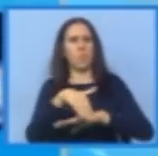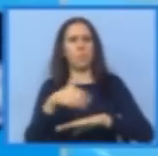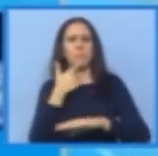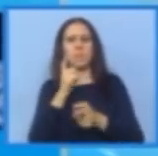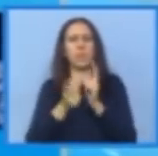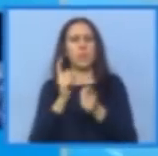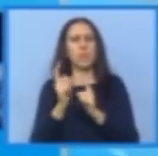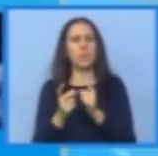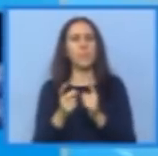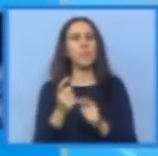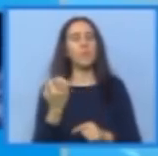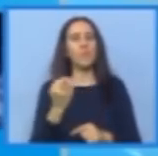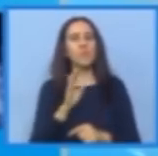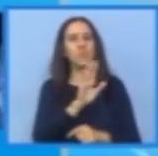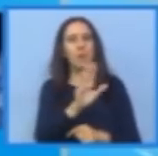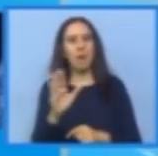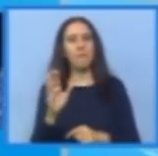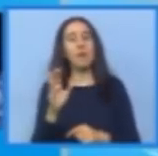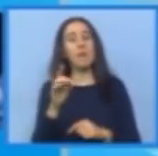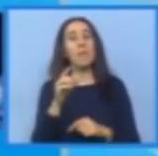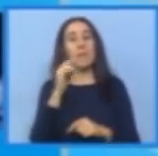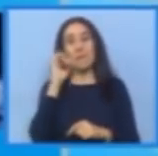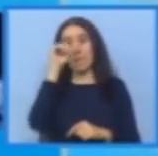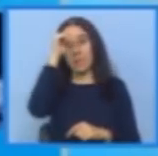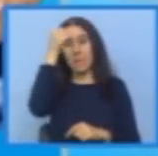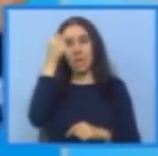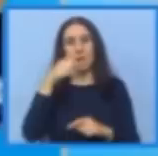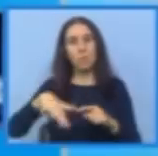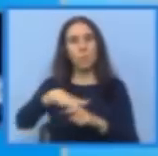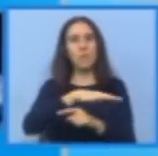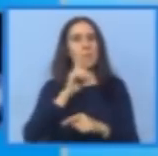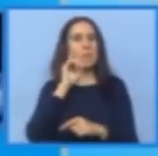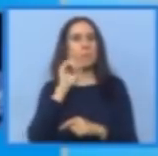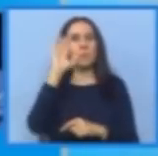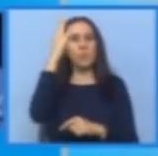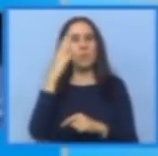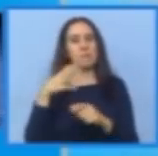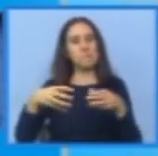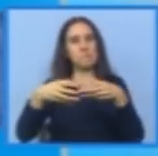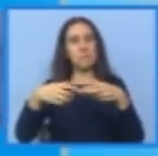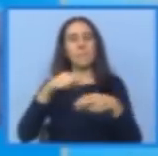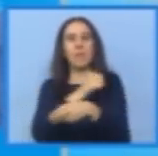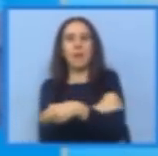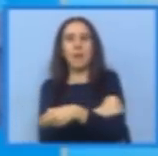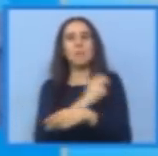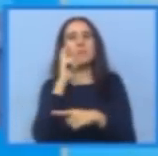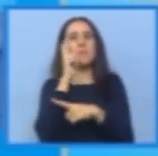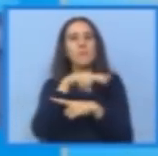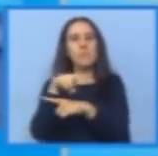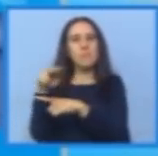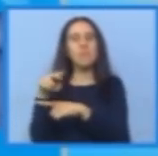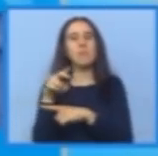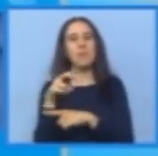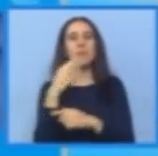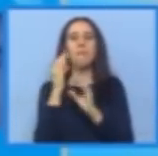perceber o que era. Então estavam lá alguns indianos que estavam a fazer um dia muito importante deles, em que iam fazer visitas às casas e pedir a